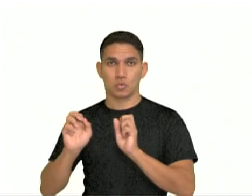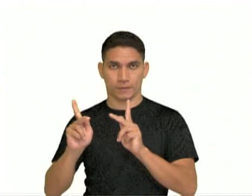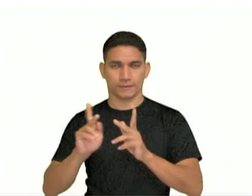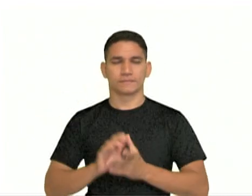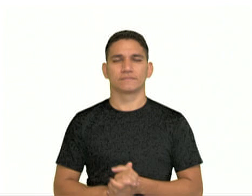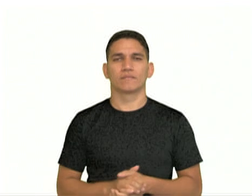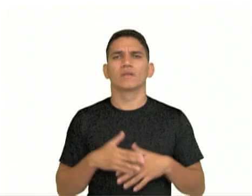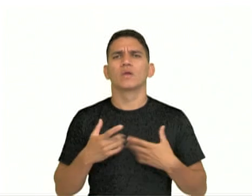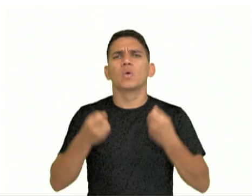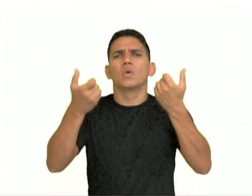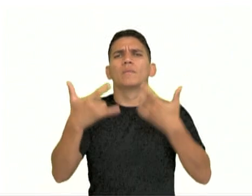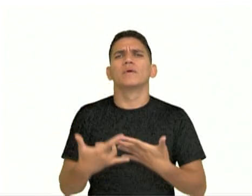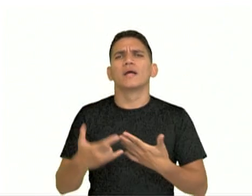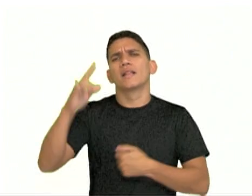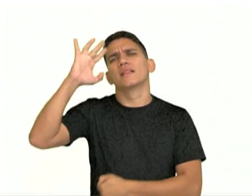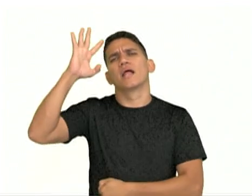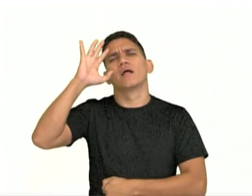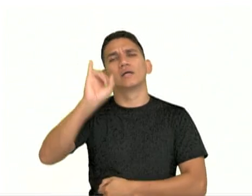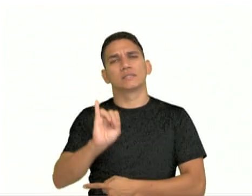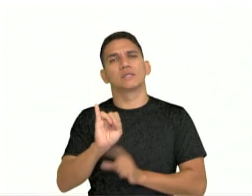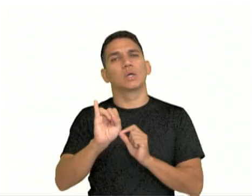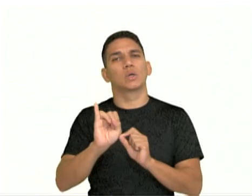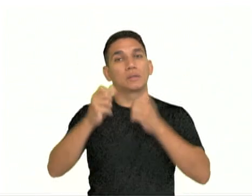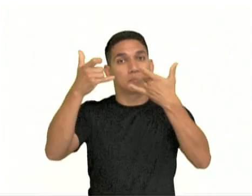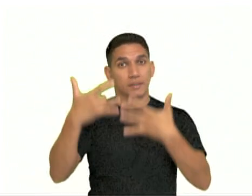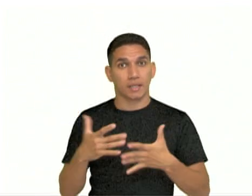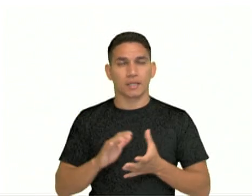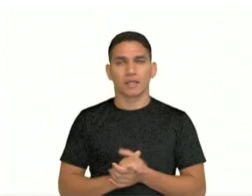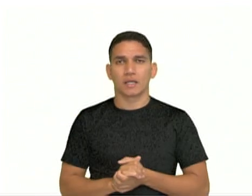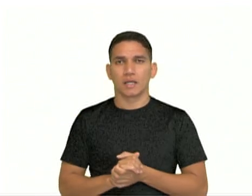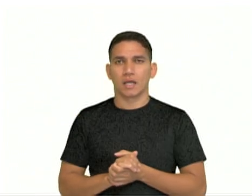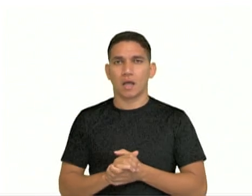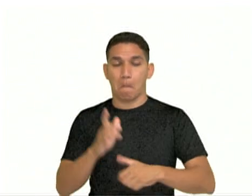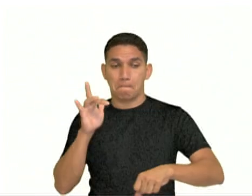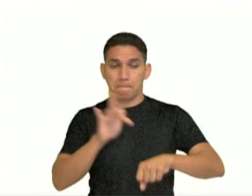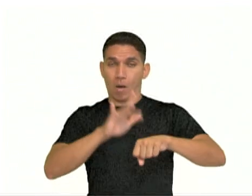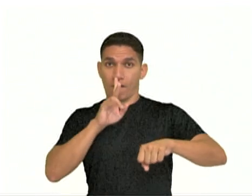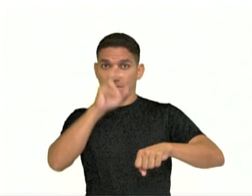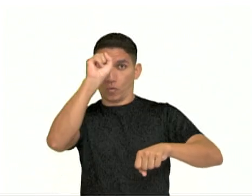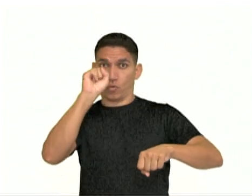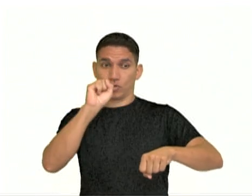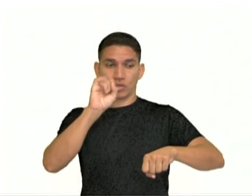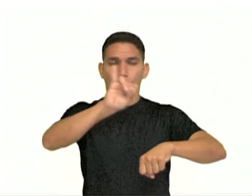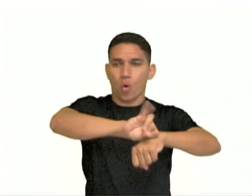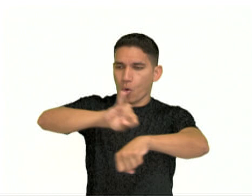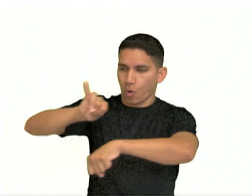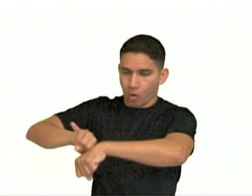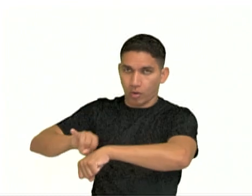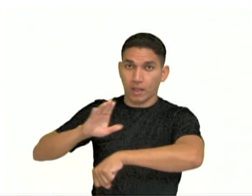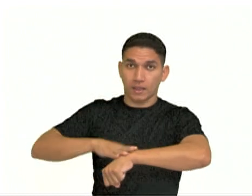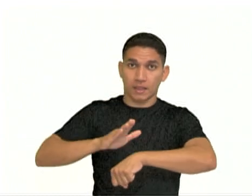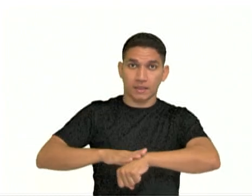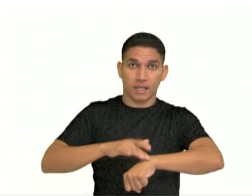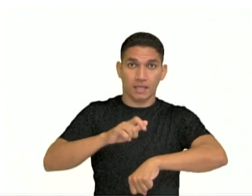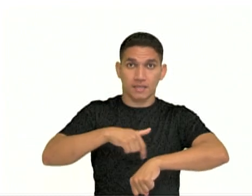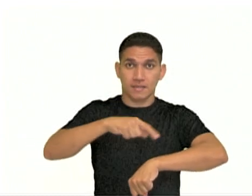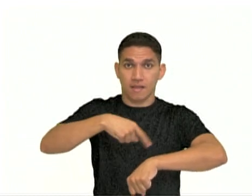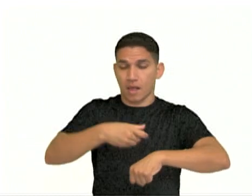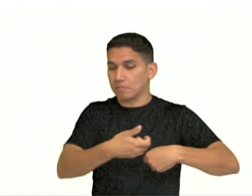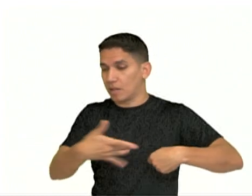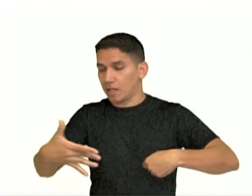o que diz o teorema do impulso? Ele diz que a aplicação de uma força sobre um corpo durante um determinado intervalo de tempo resulta